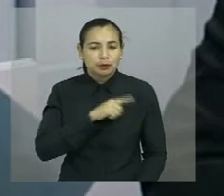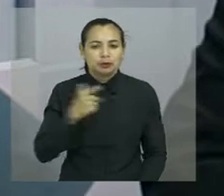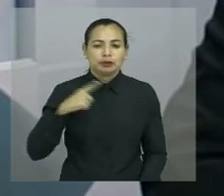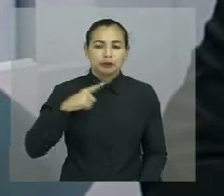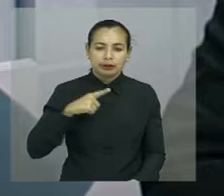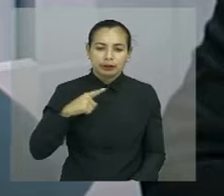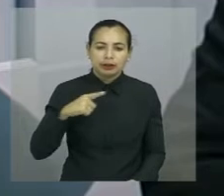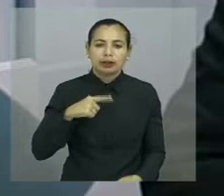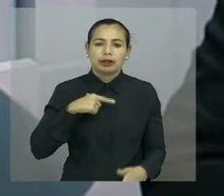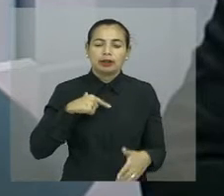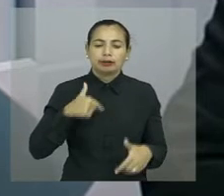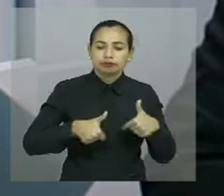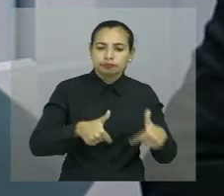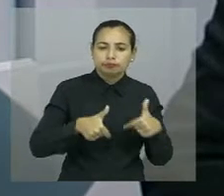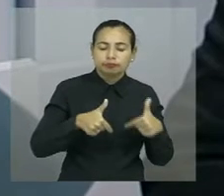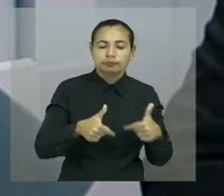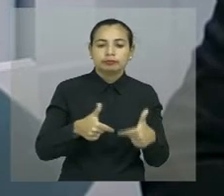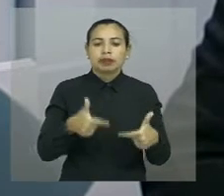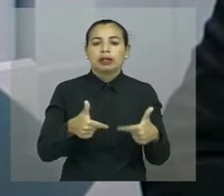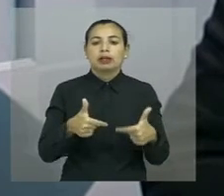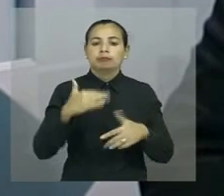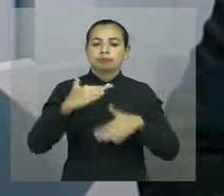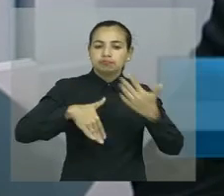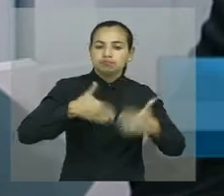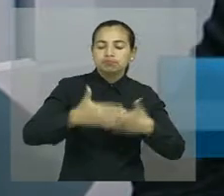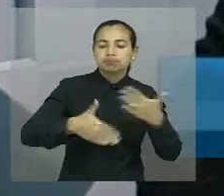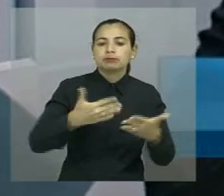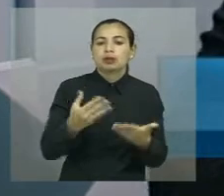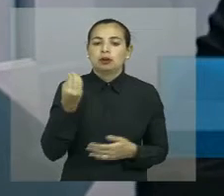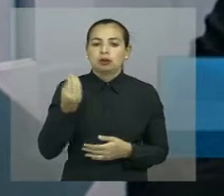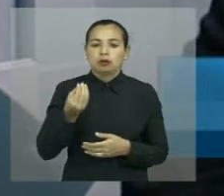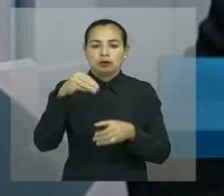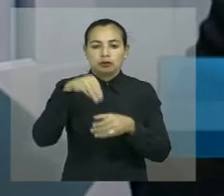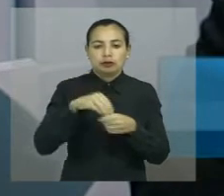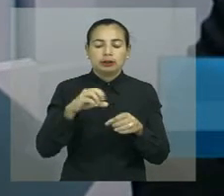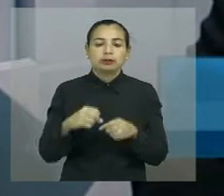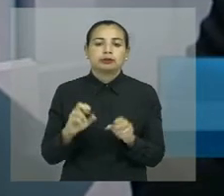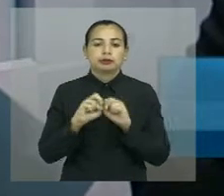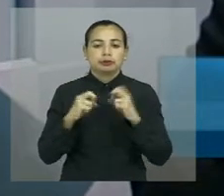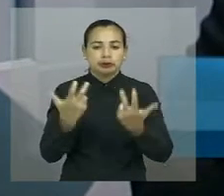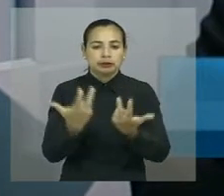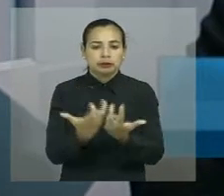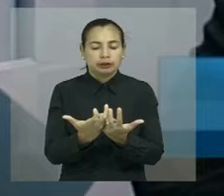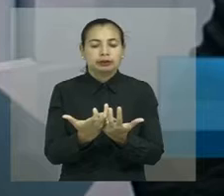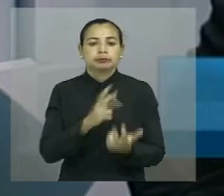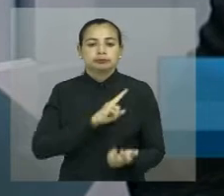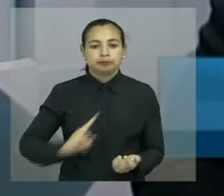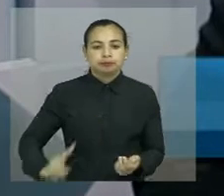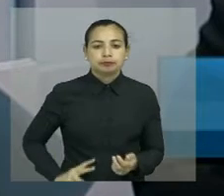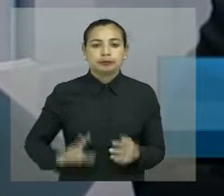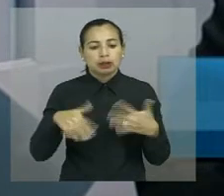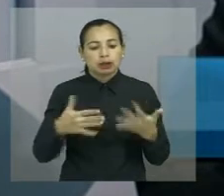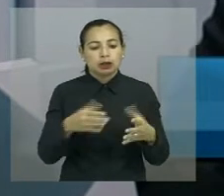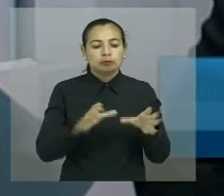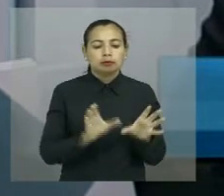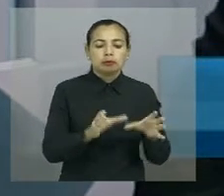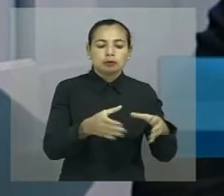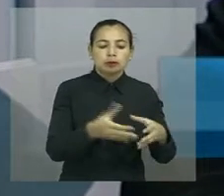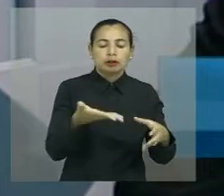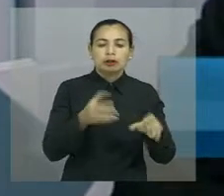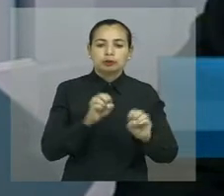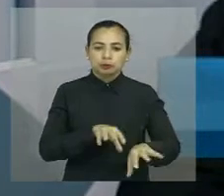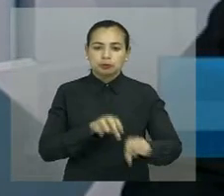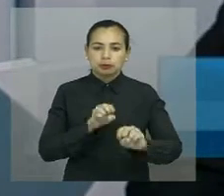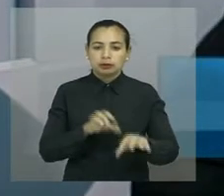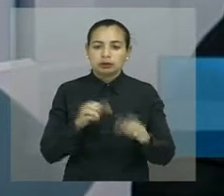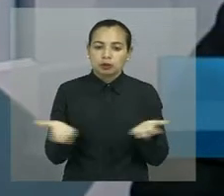vimos desenvolvendo aqui na Câmara de Vereadores e, de maneira especial, na Comissão de Educação. Vamos começar, então,